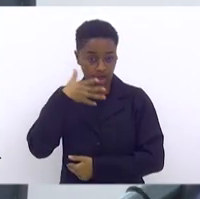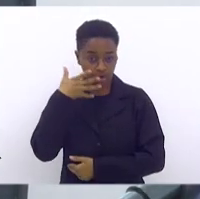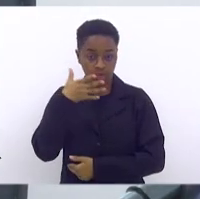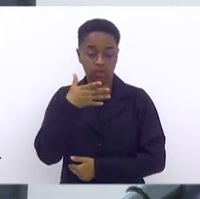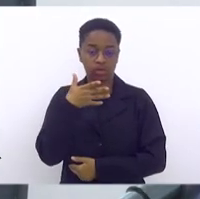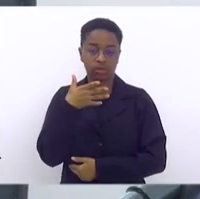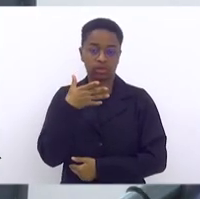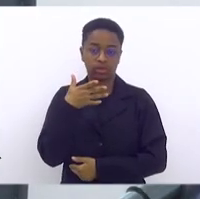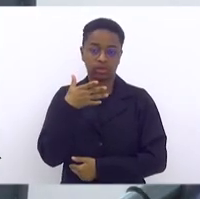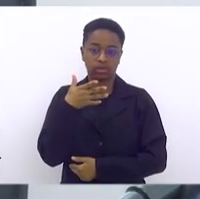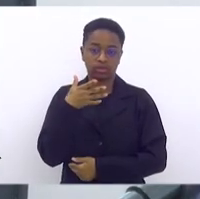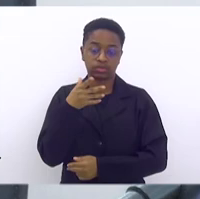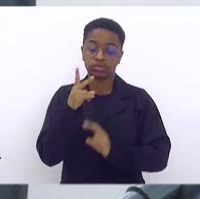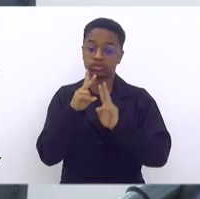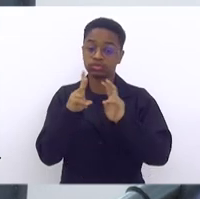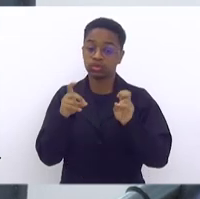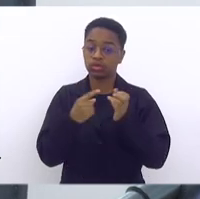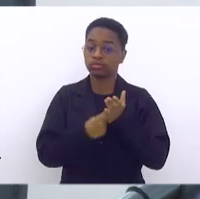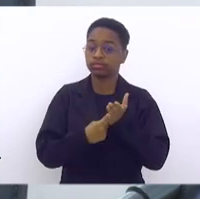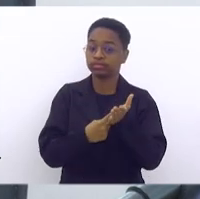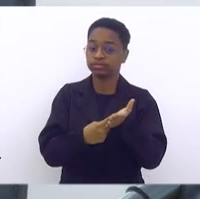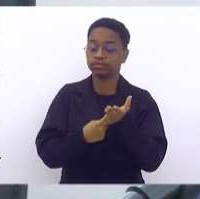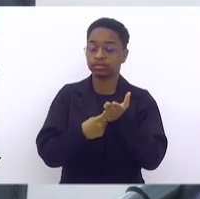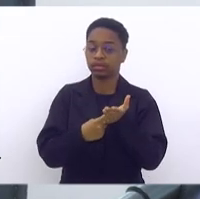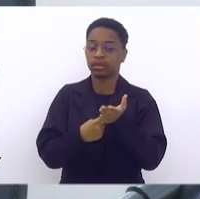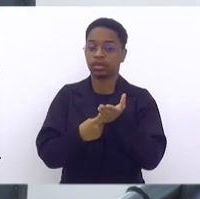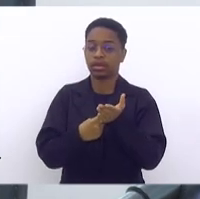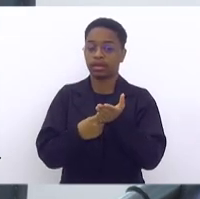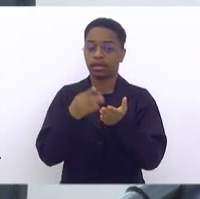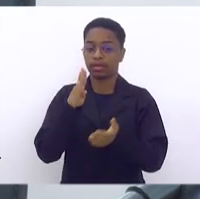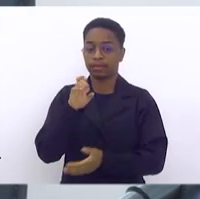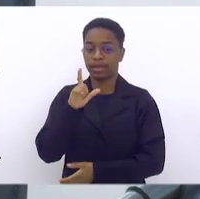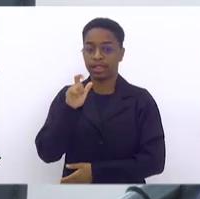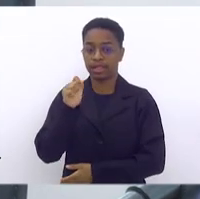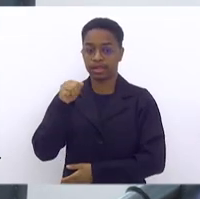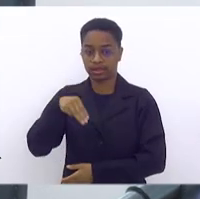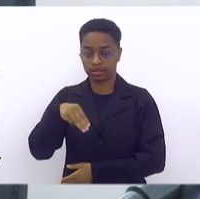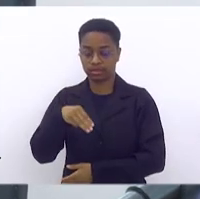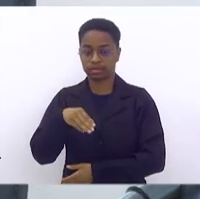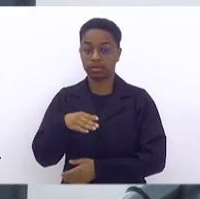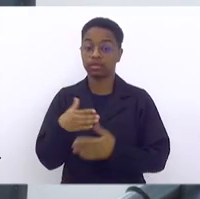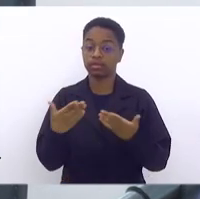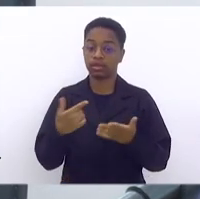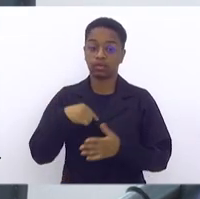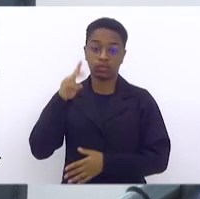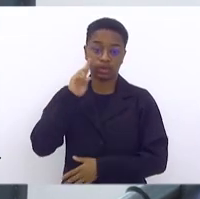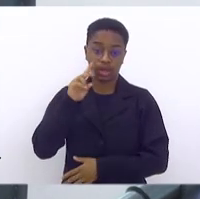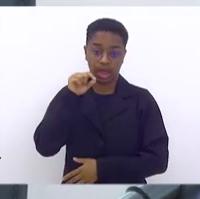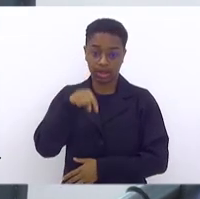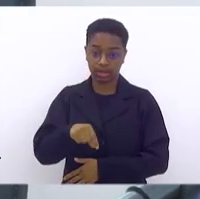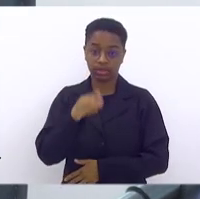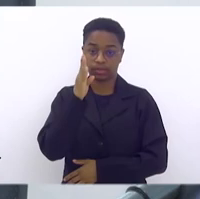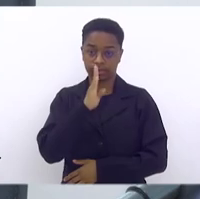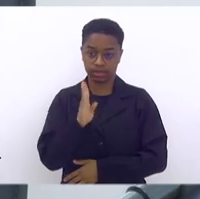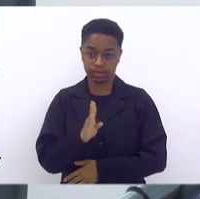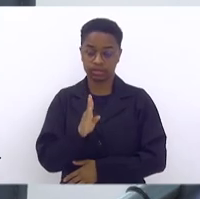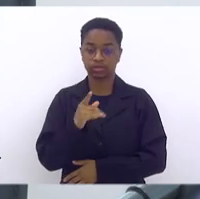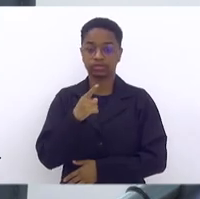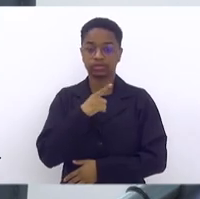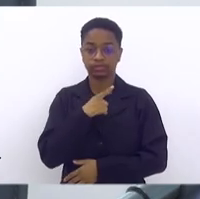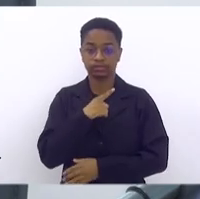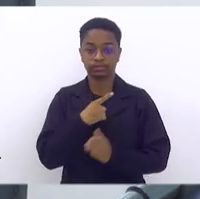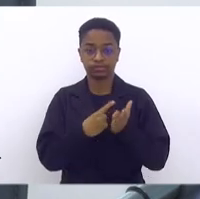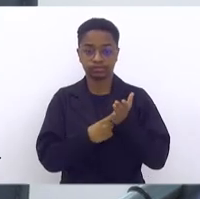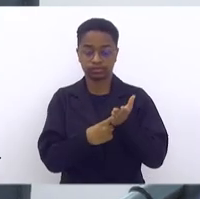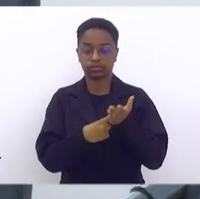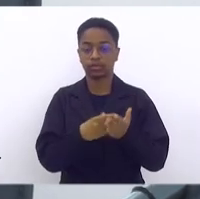colocou a questão da Convenção de Belém do Pará. Então, lembrando aqui que o Brasil sediou em Belém do Pará essa convenção